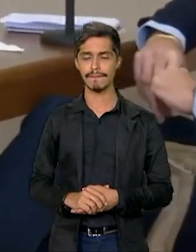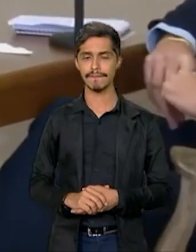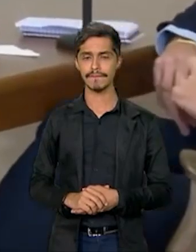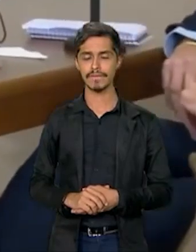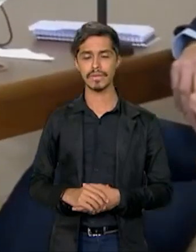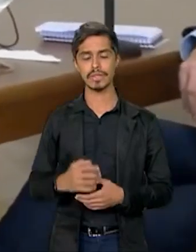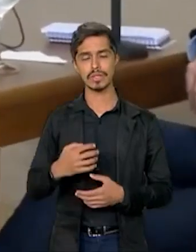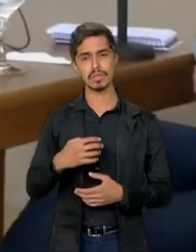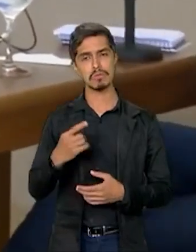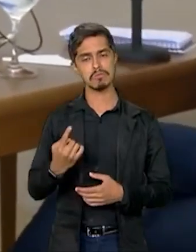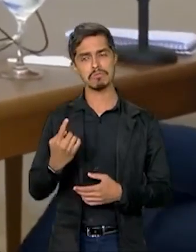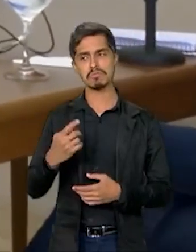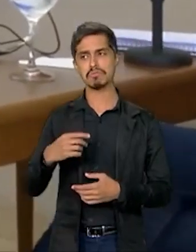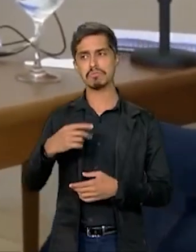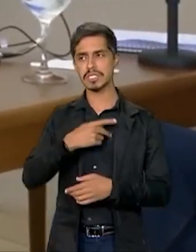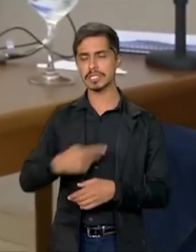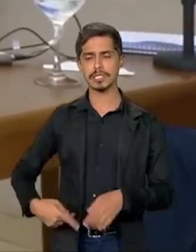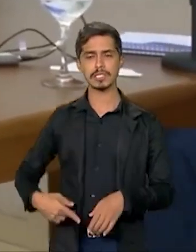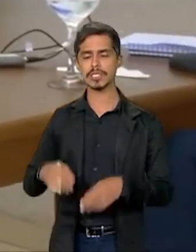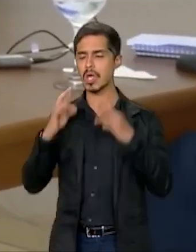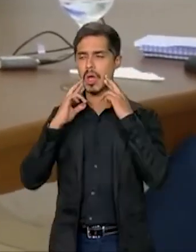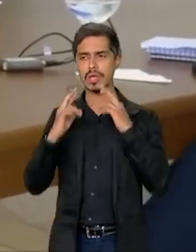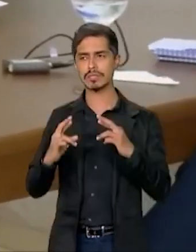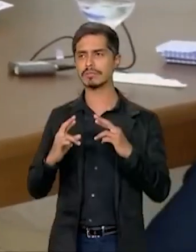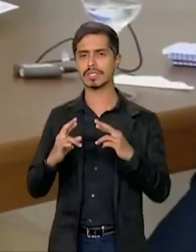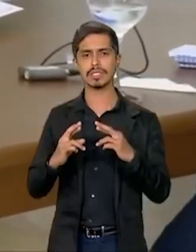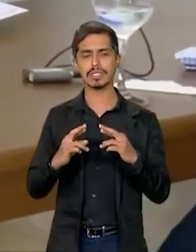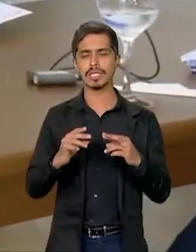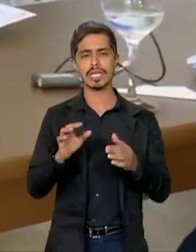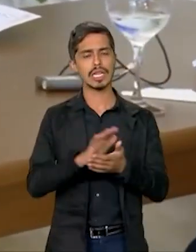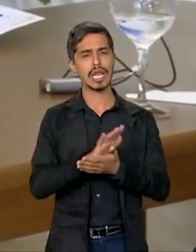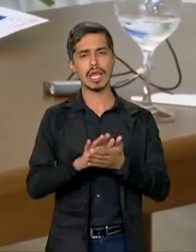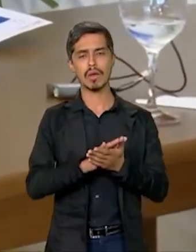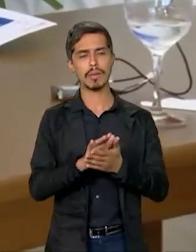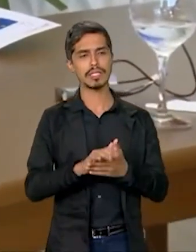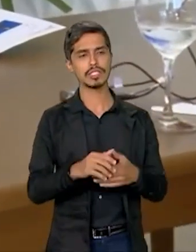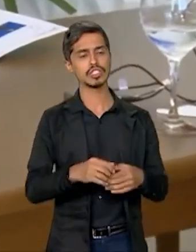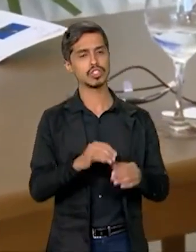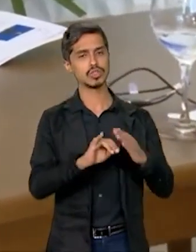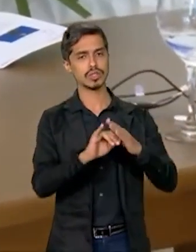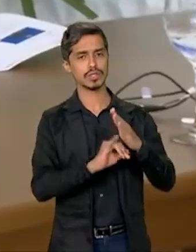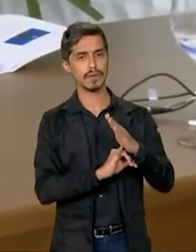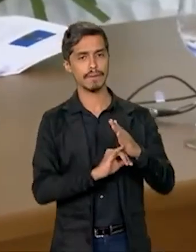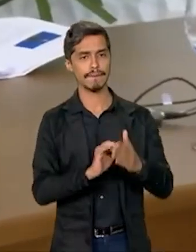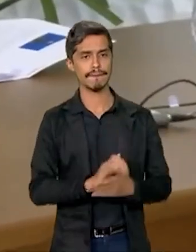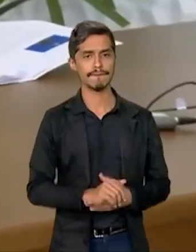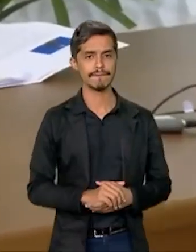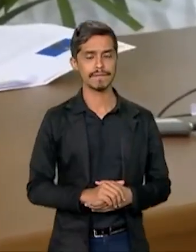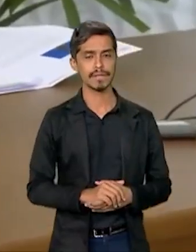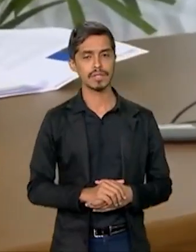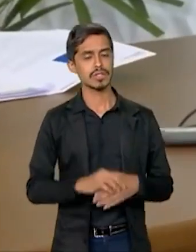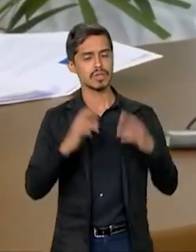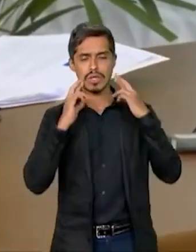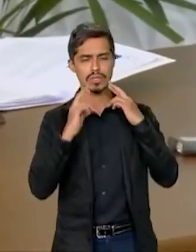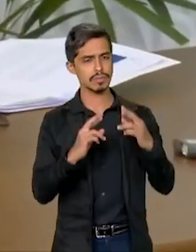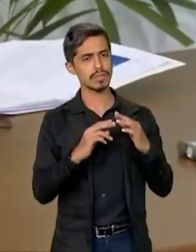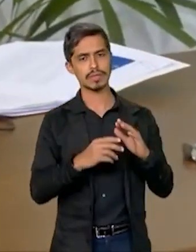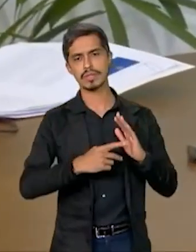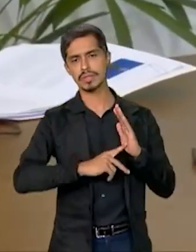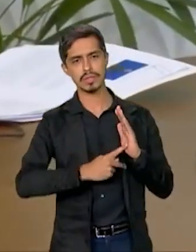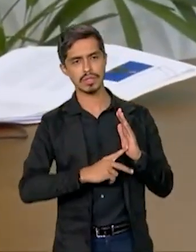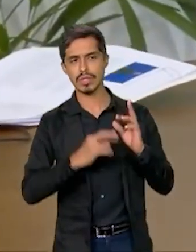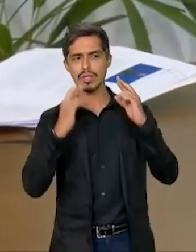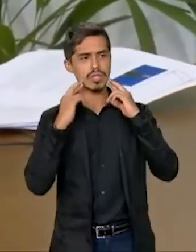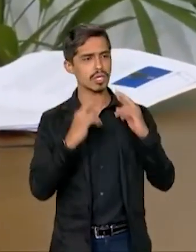tinha um presidente que ele não respeitava nenhuma instituição democrática, mas nenhuma. Ele não respeitava sindicato, não